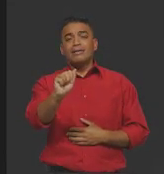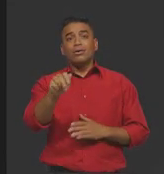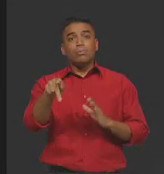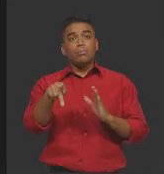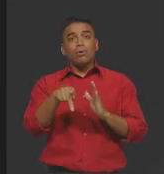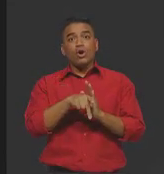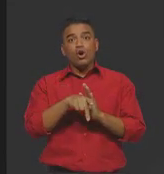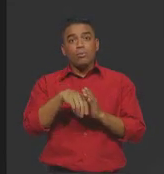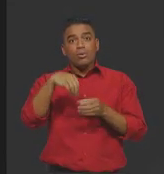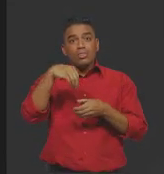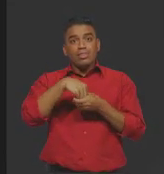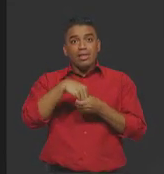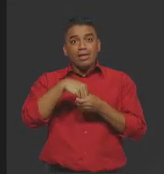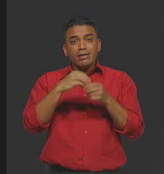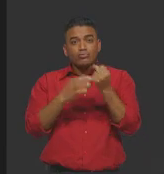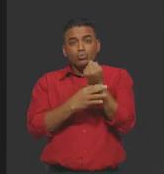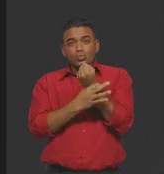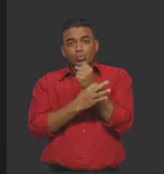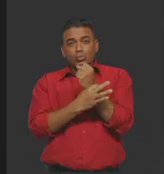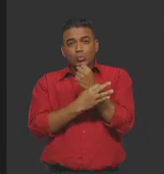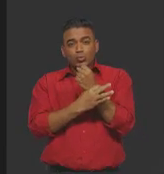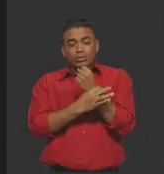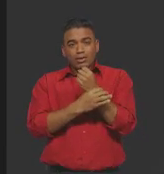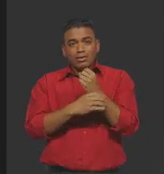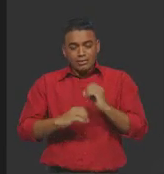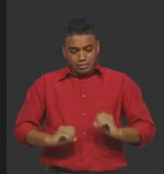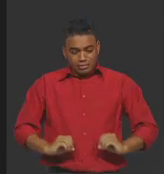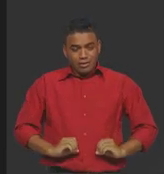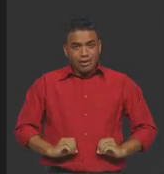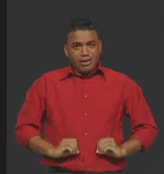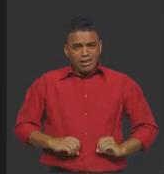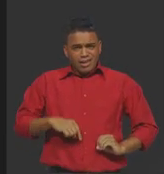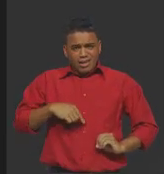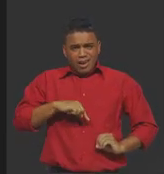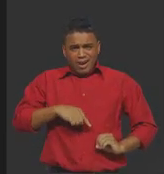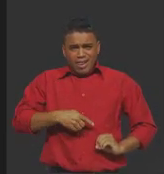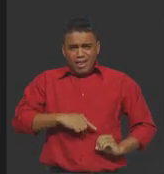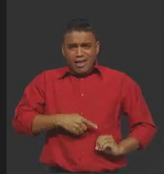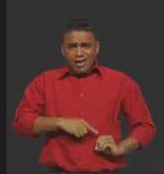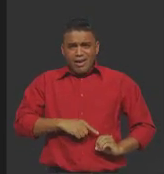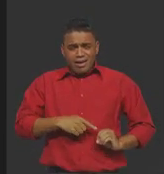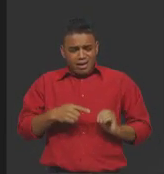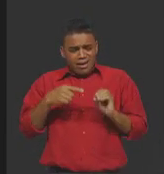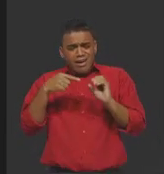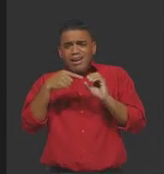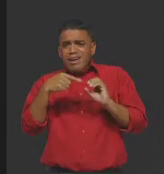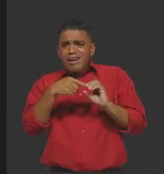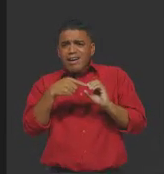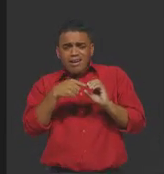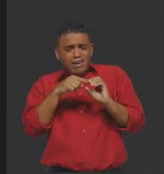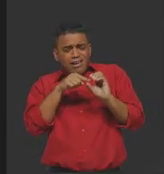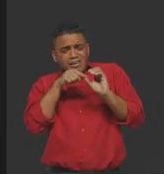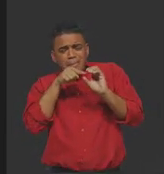medula. A medula da suprarrenal é a parte mais interna, fica no meio dela.